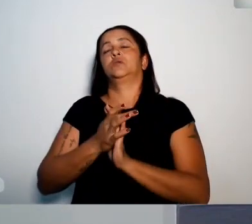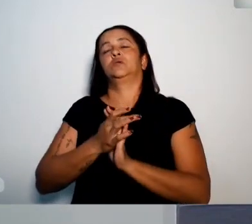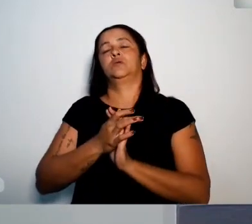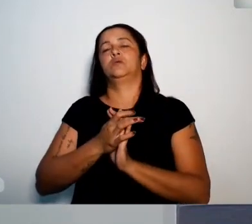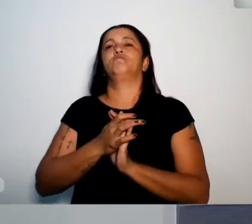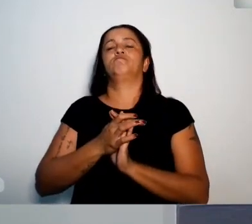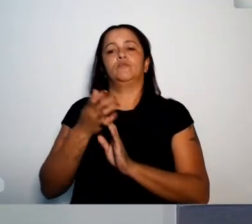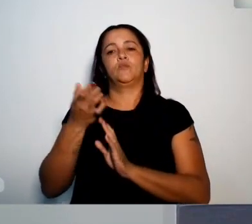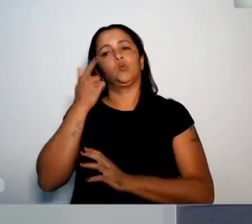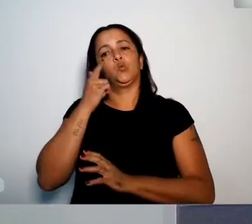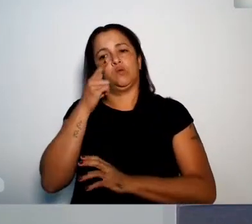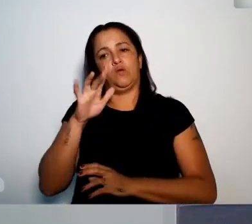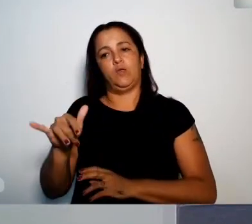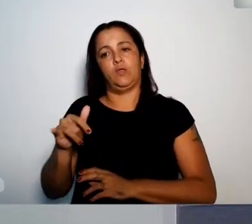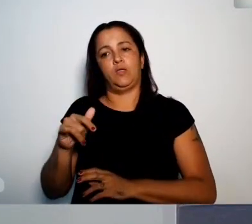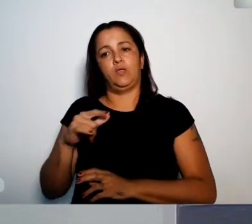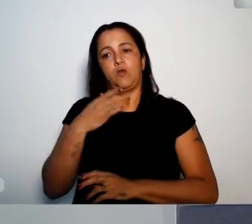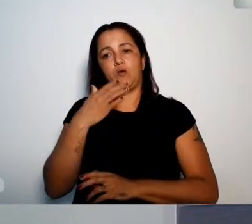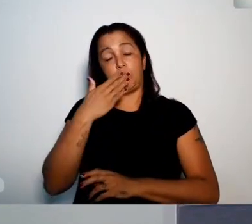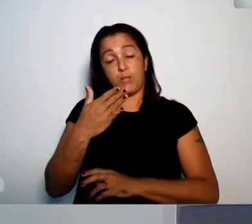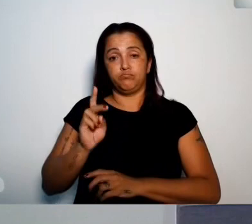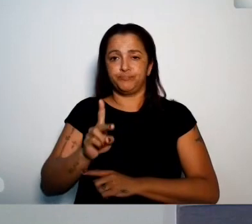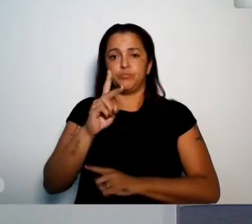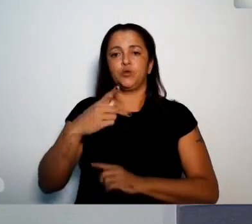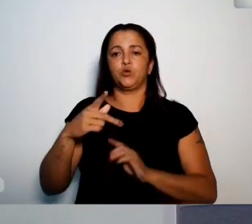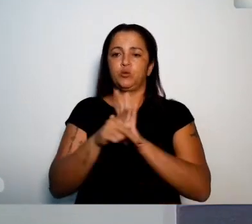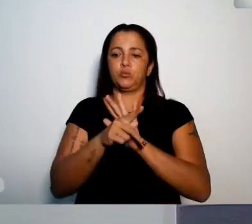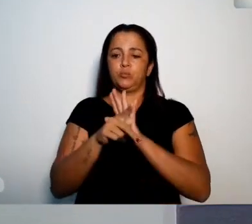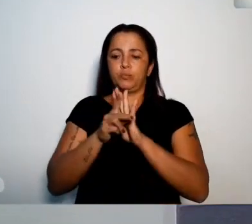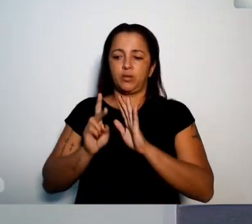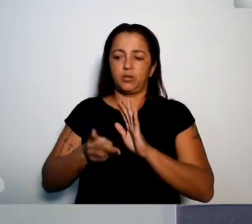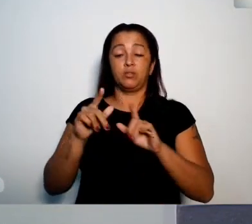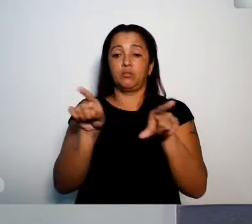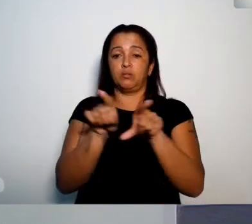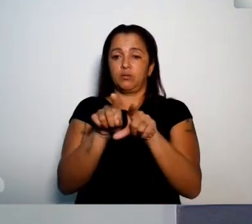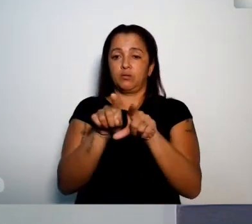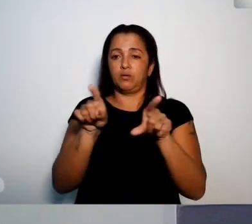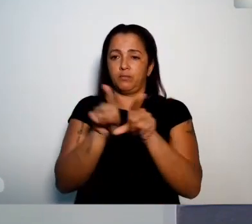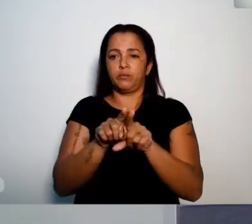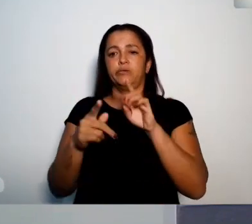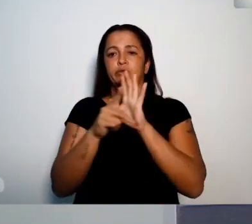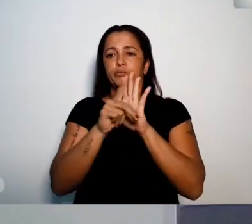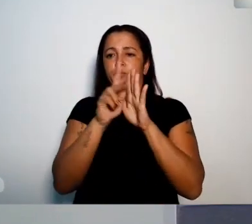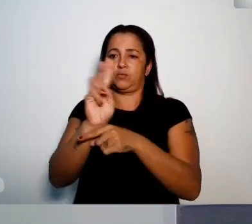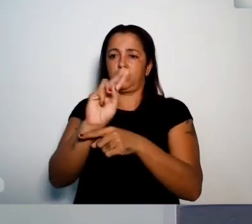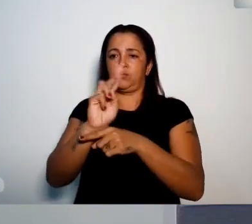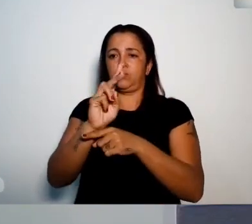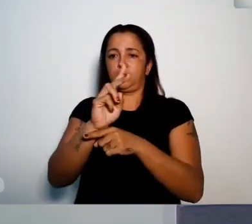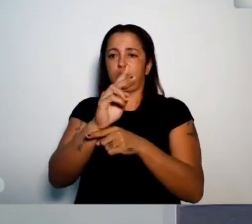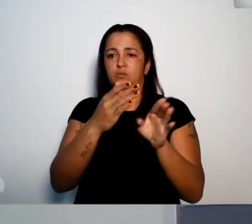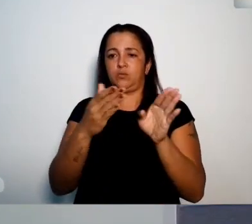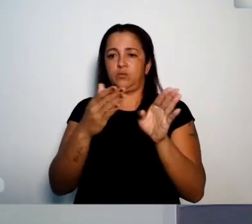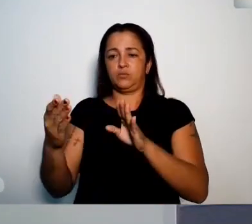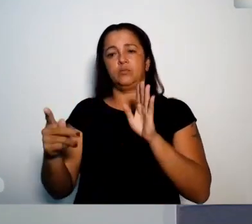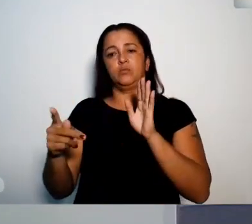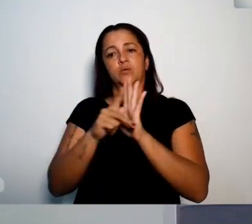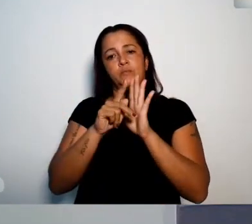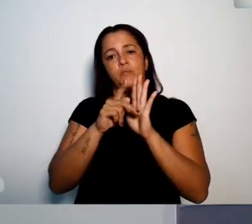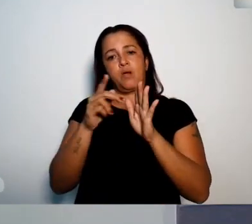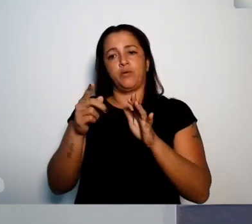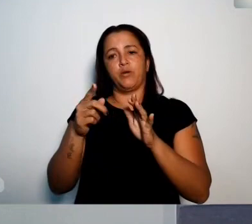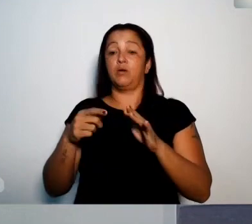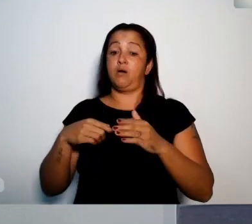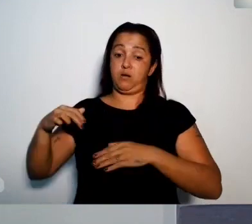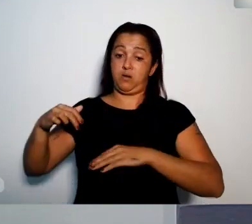com frequência também é uma fiscalização efetiva das calçadas de todas as ruas da